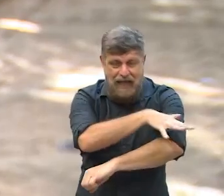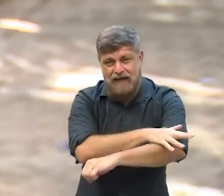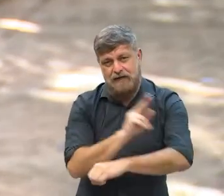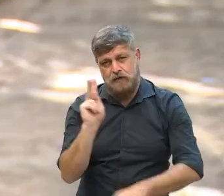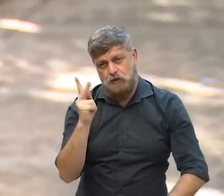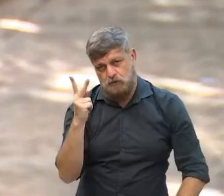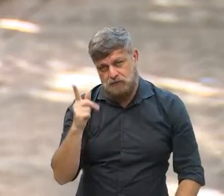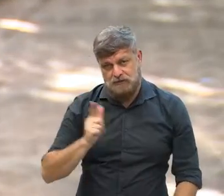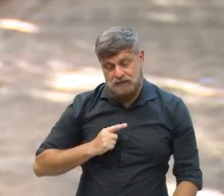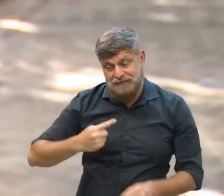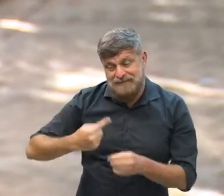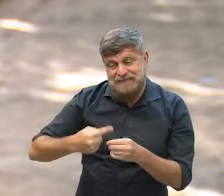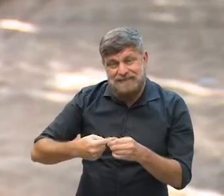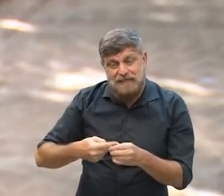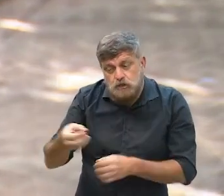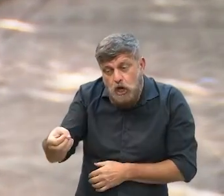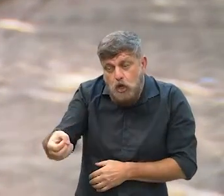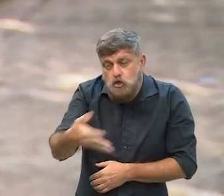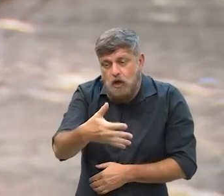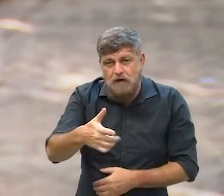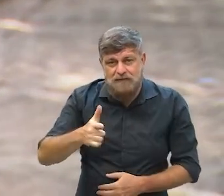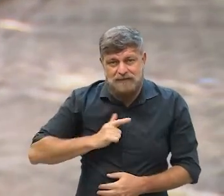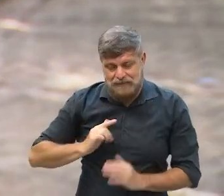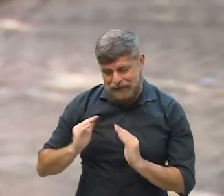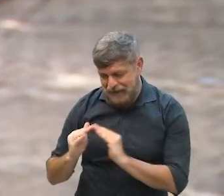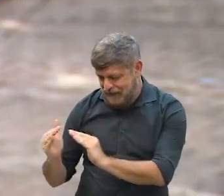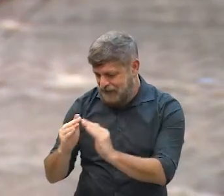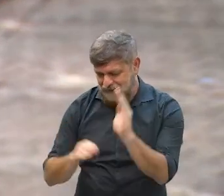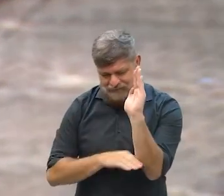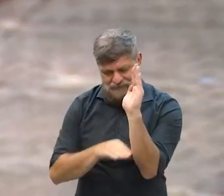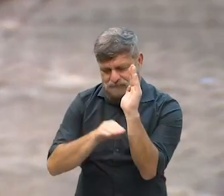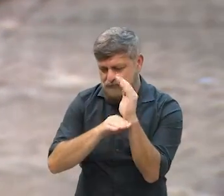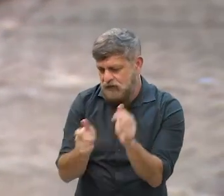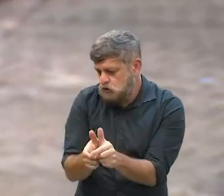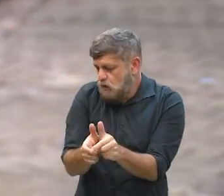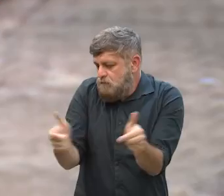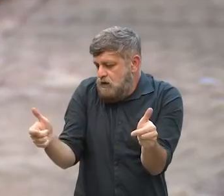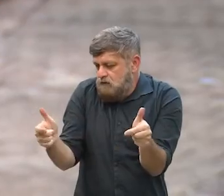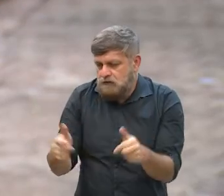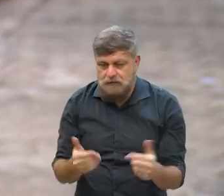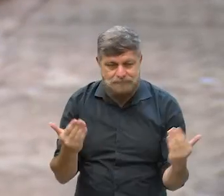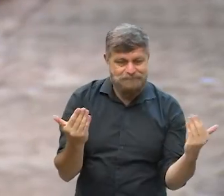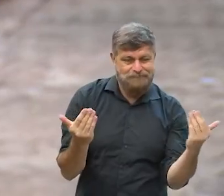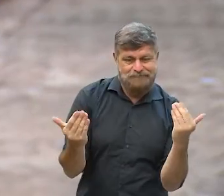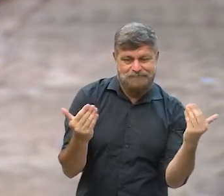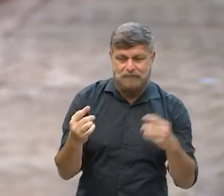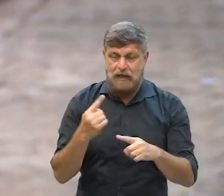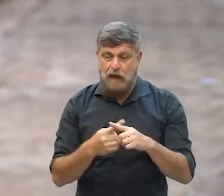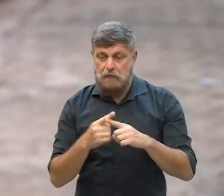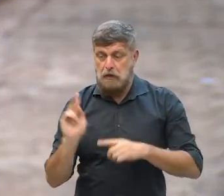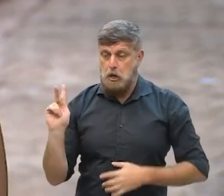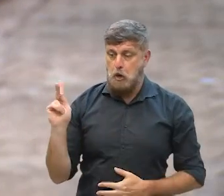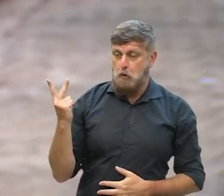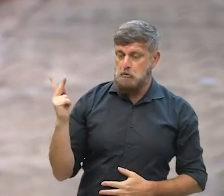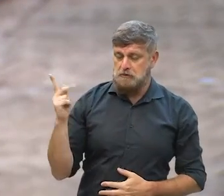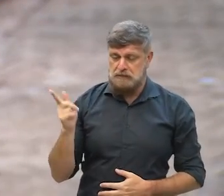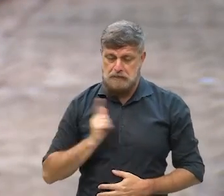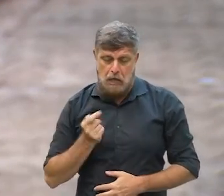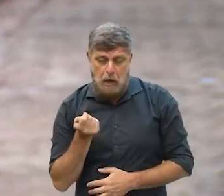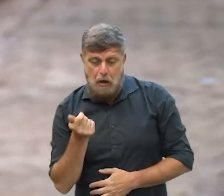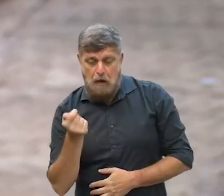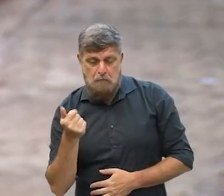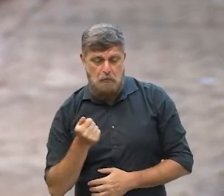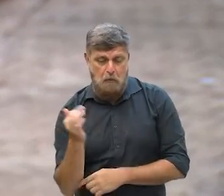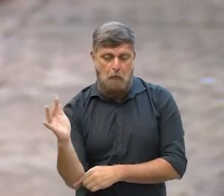jovem, Hortolândia é uma cidade predominantemente urbana, né? Então essa comparação, por que Hortolândia possui